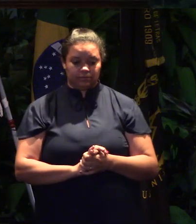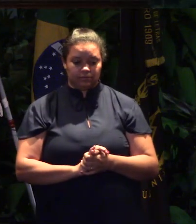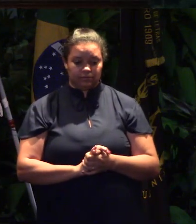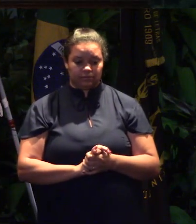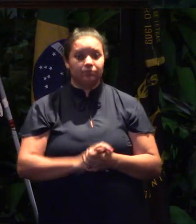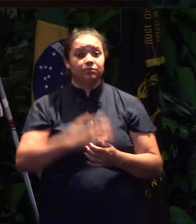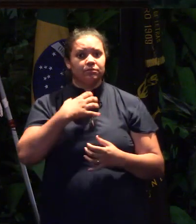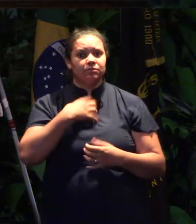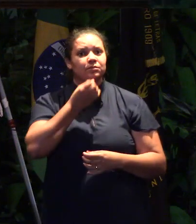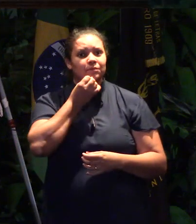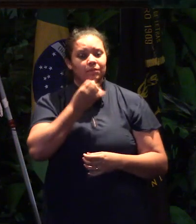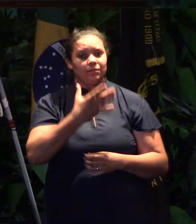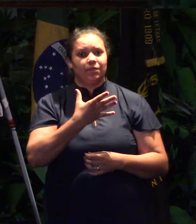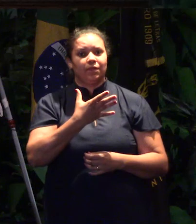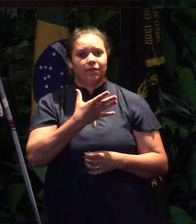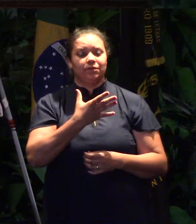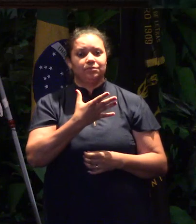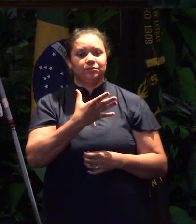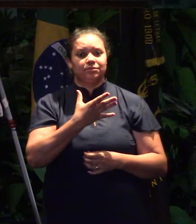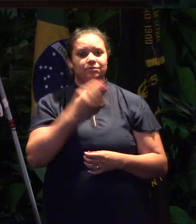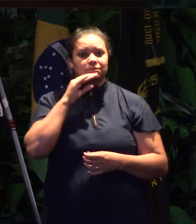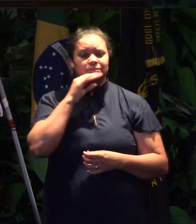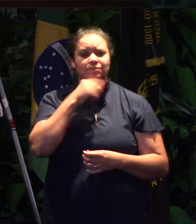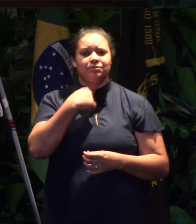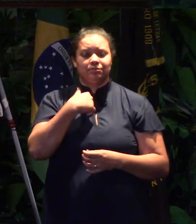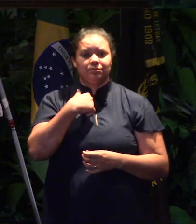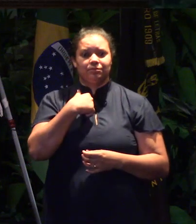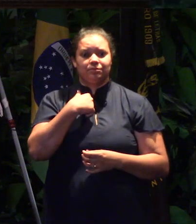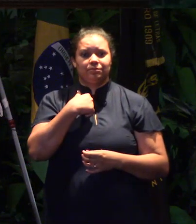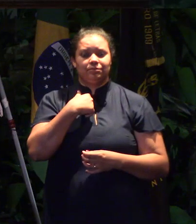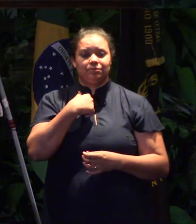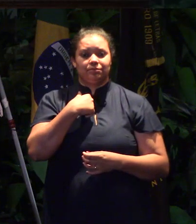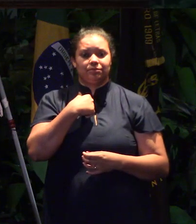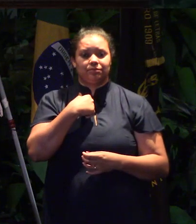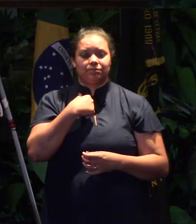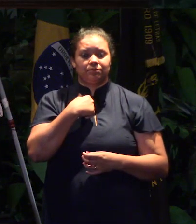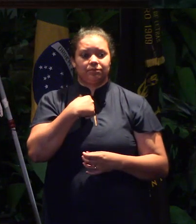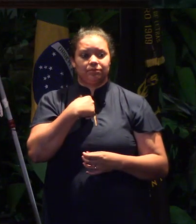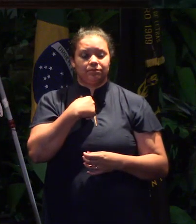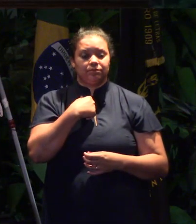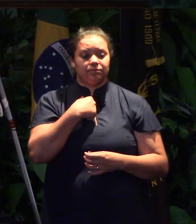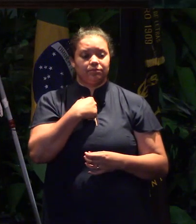eu me sinto muito bem quando eu me percebo na condição de